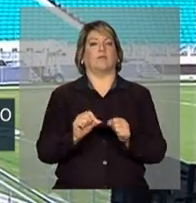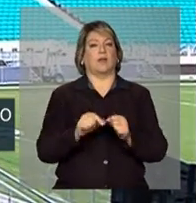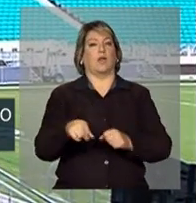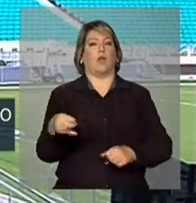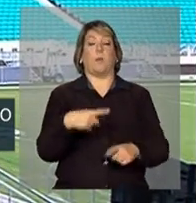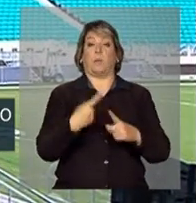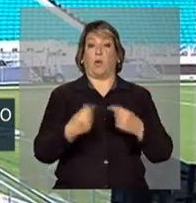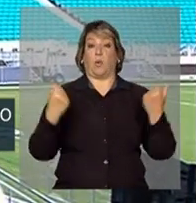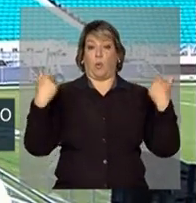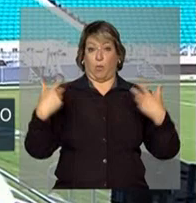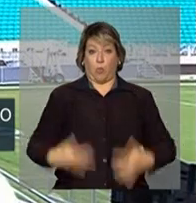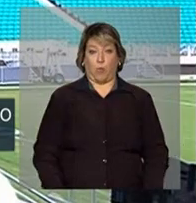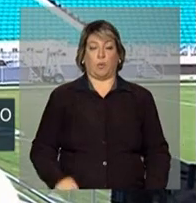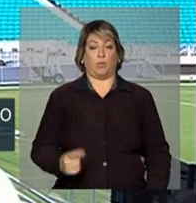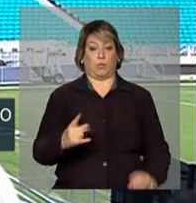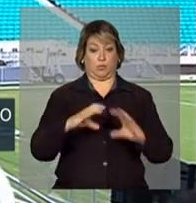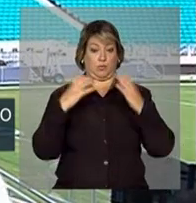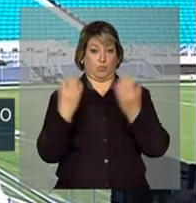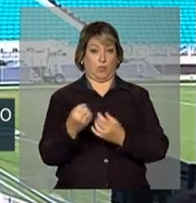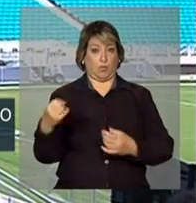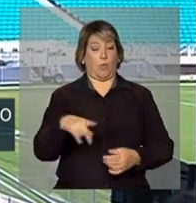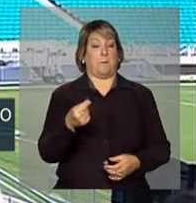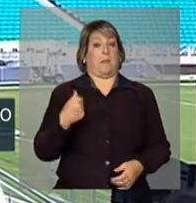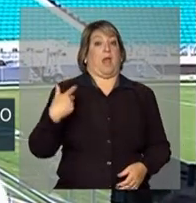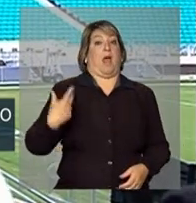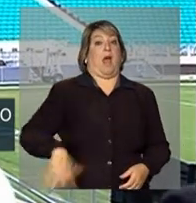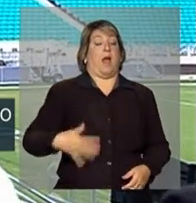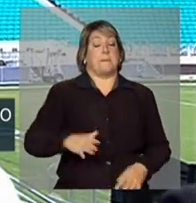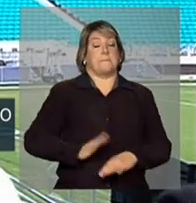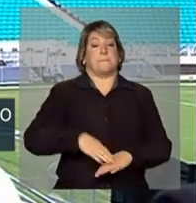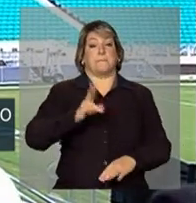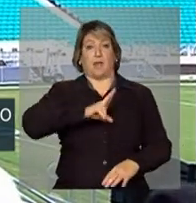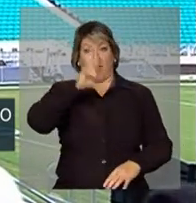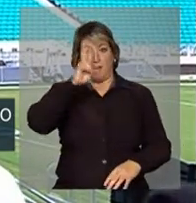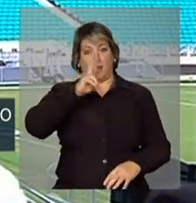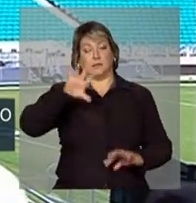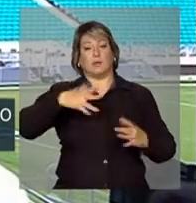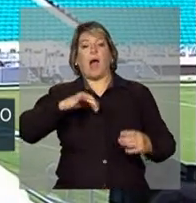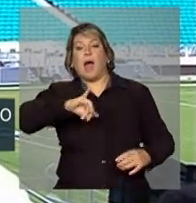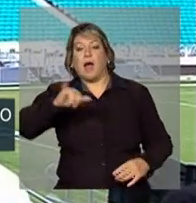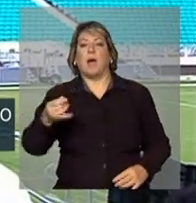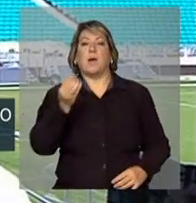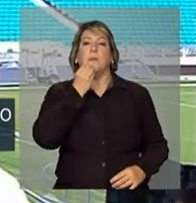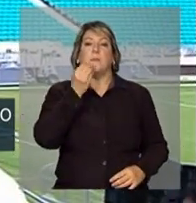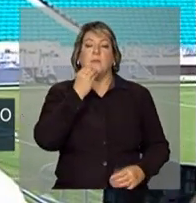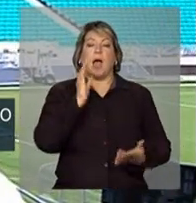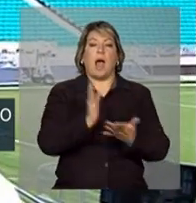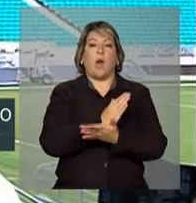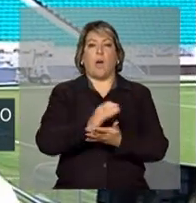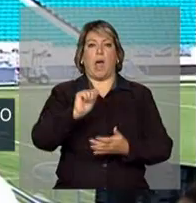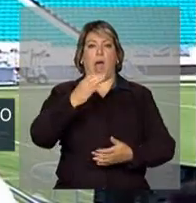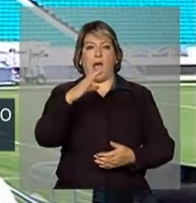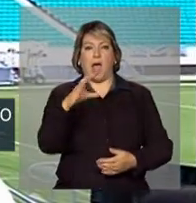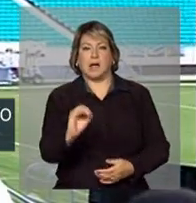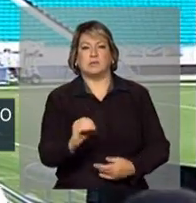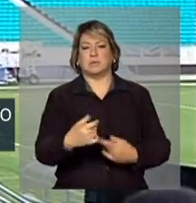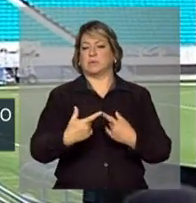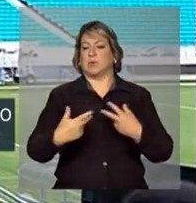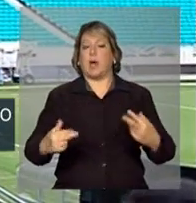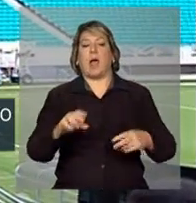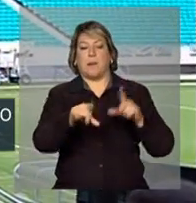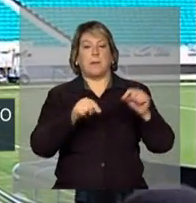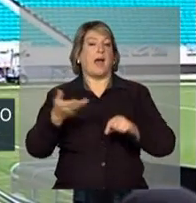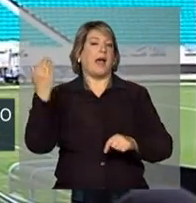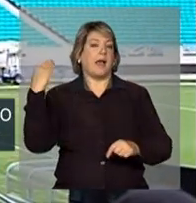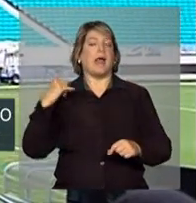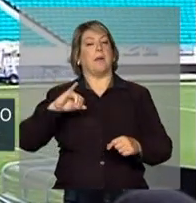porque o custo de uma reforma seria muito mais alto do que o custo dessa demolição e da construção do